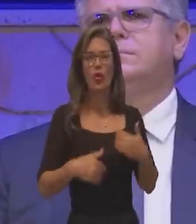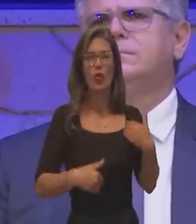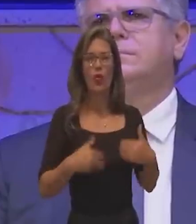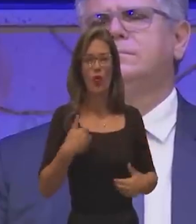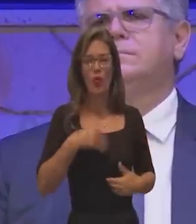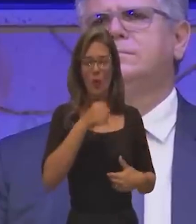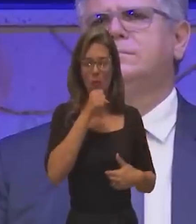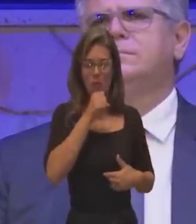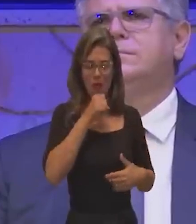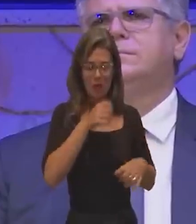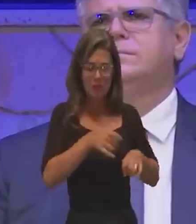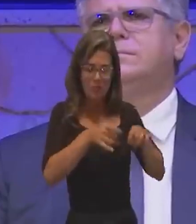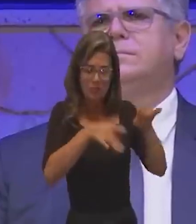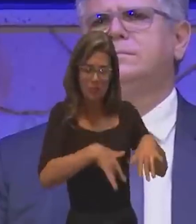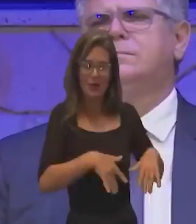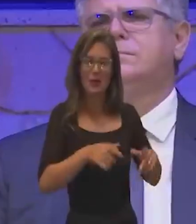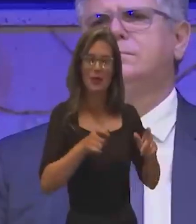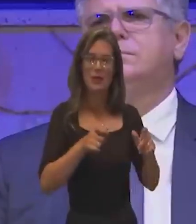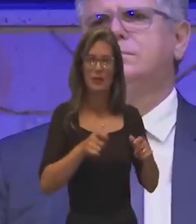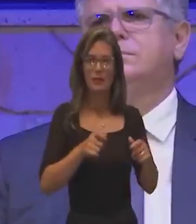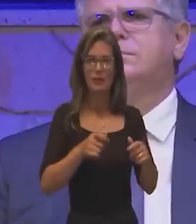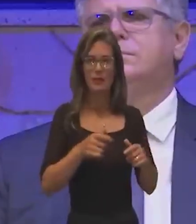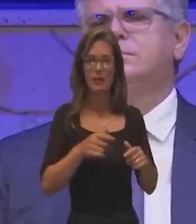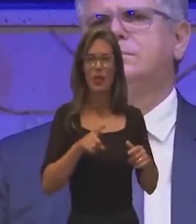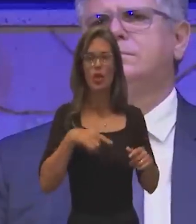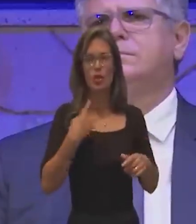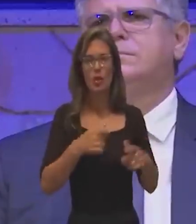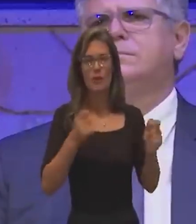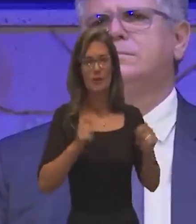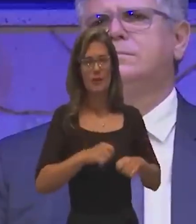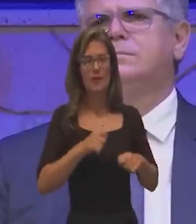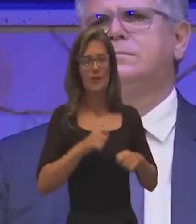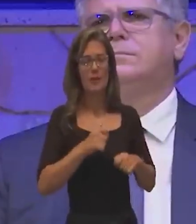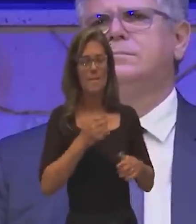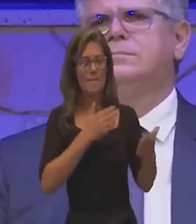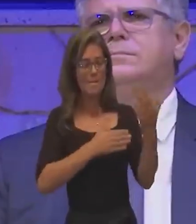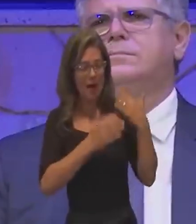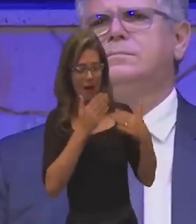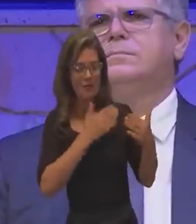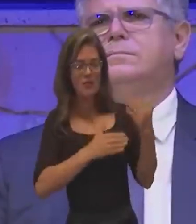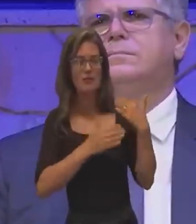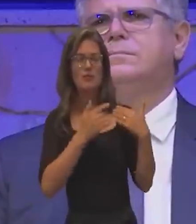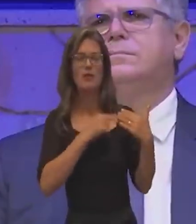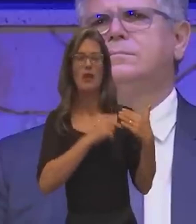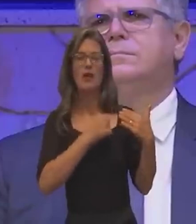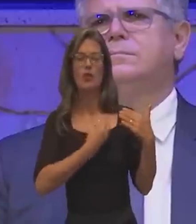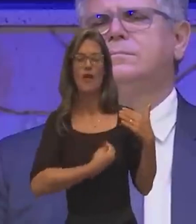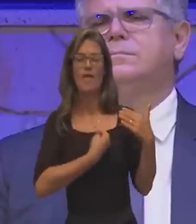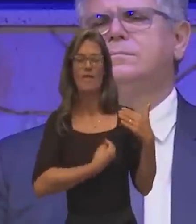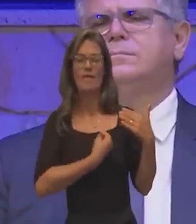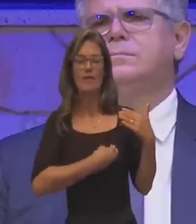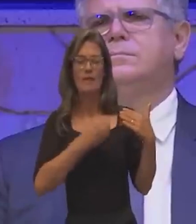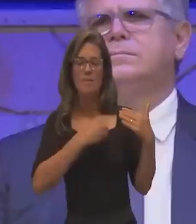Que possamos sim olhar para o passado, para a nossa vida de pecado,